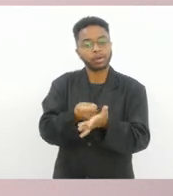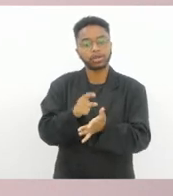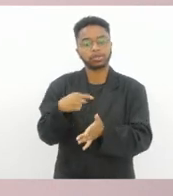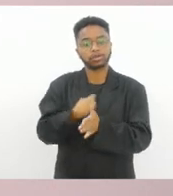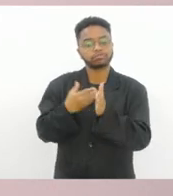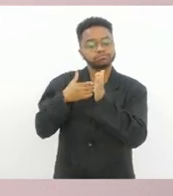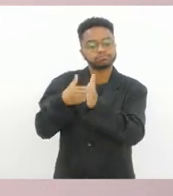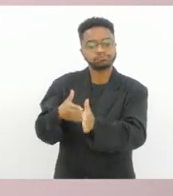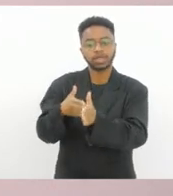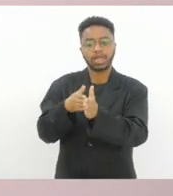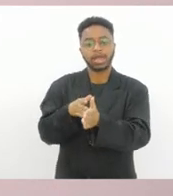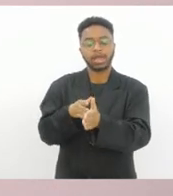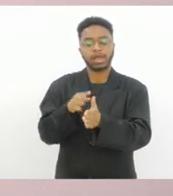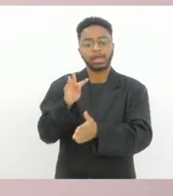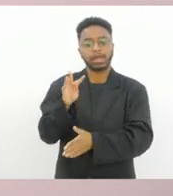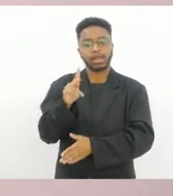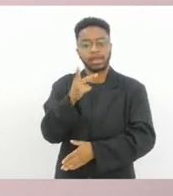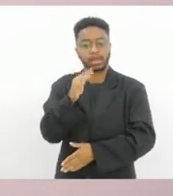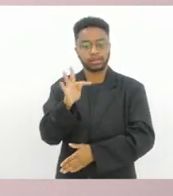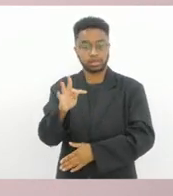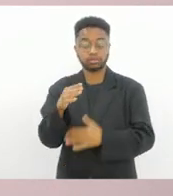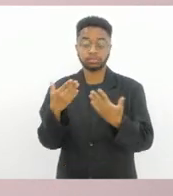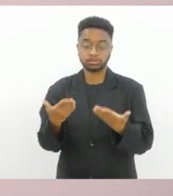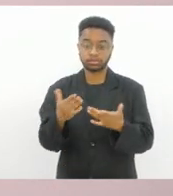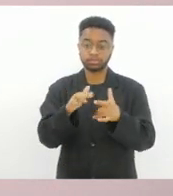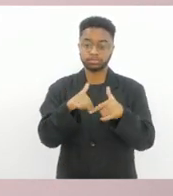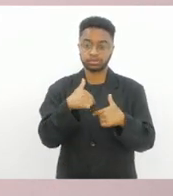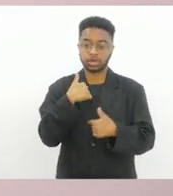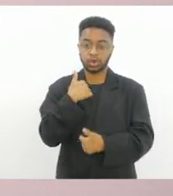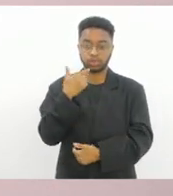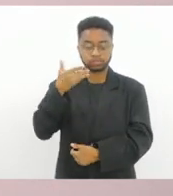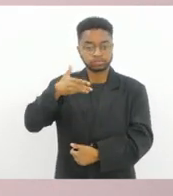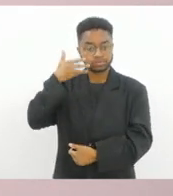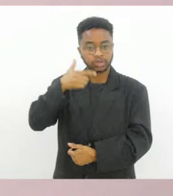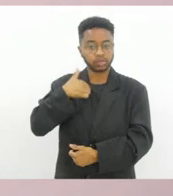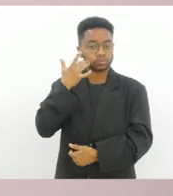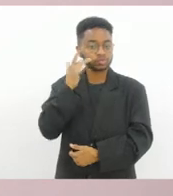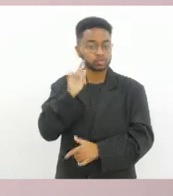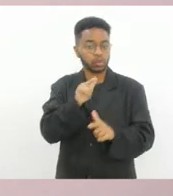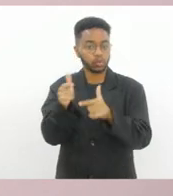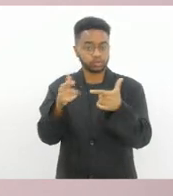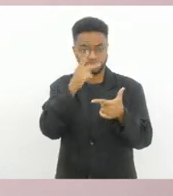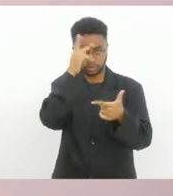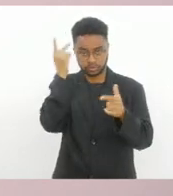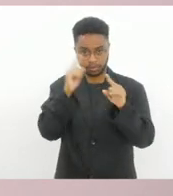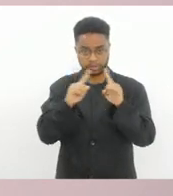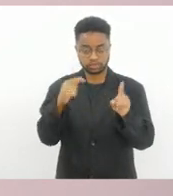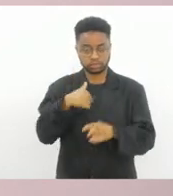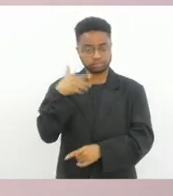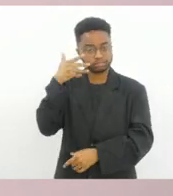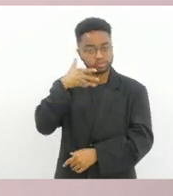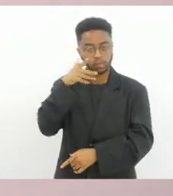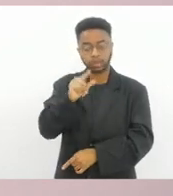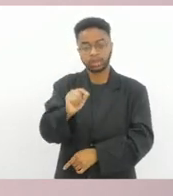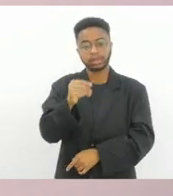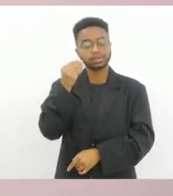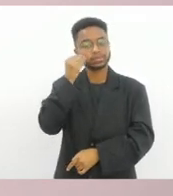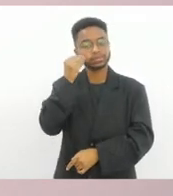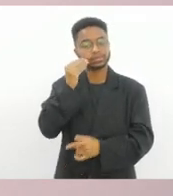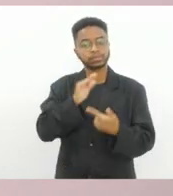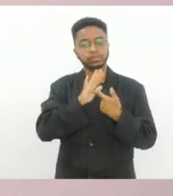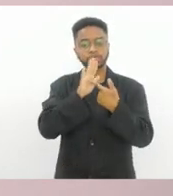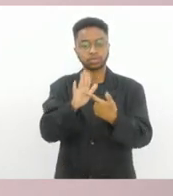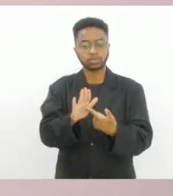heterossexualidade. E aí que eu venho trazer, que eu não sei as outras falas, mas eu me coloco nesse lugar, de trazer um pouco